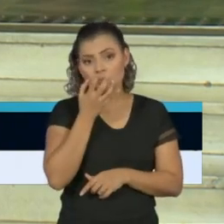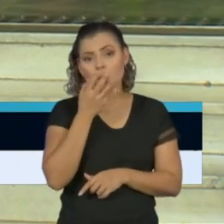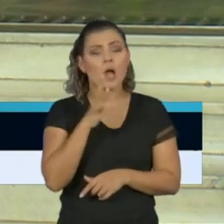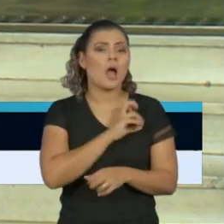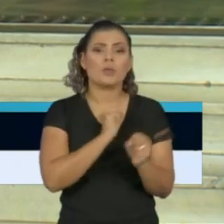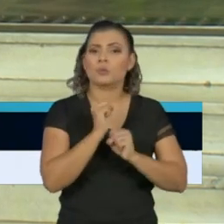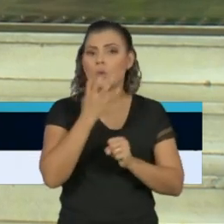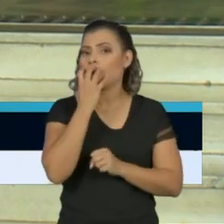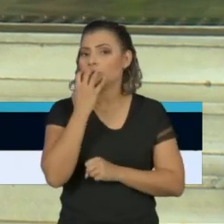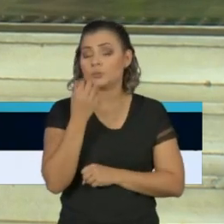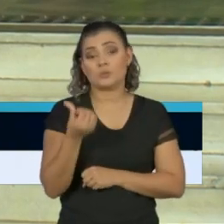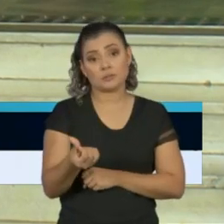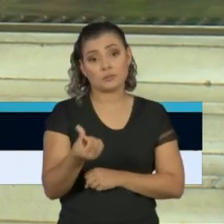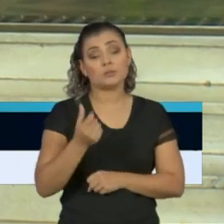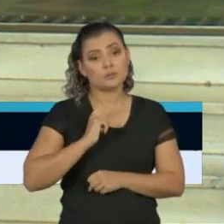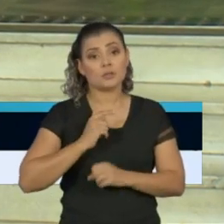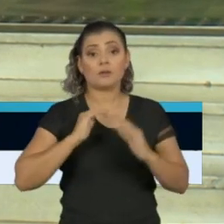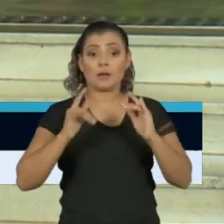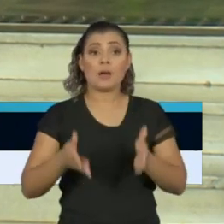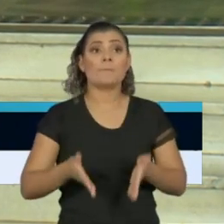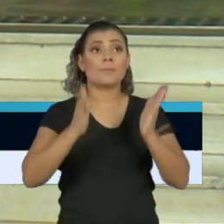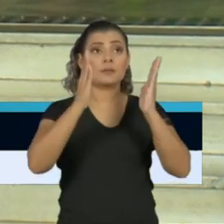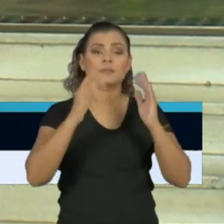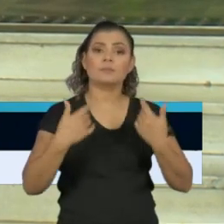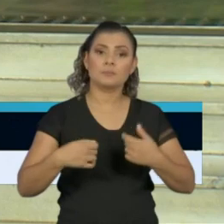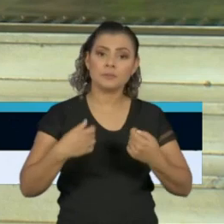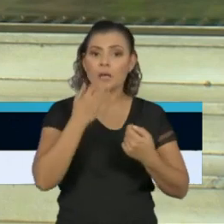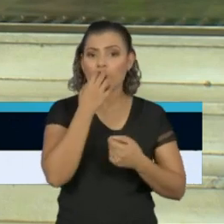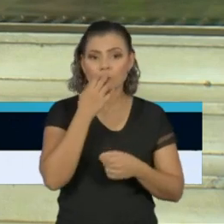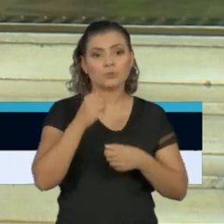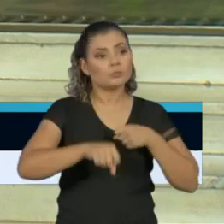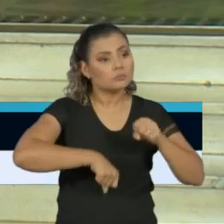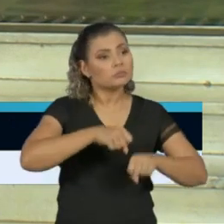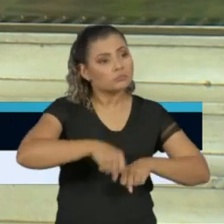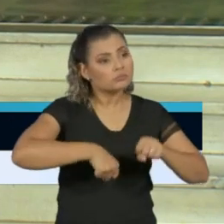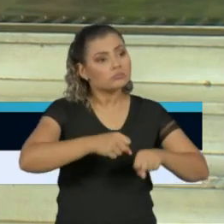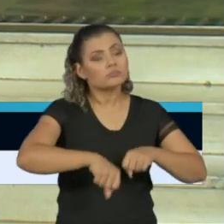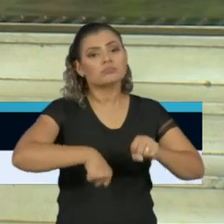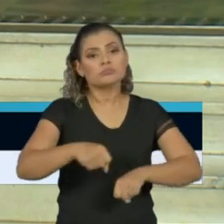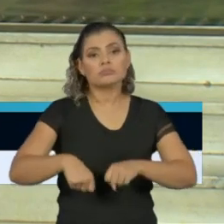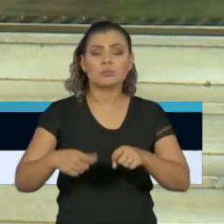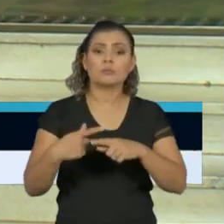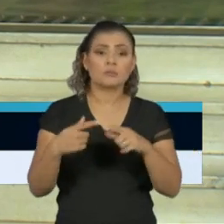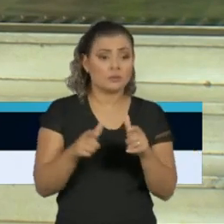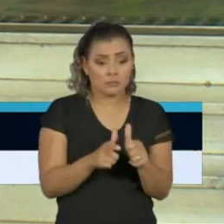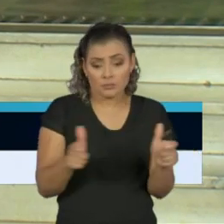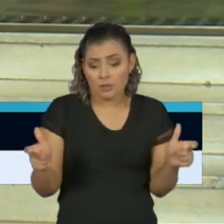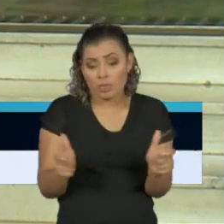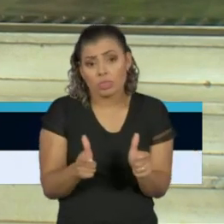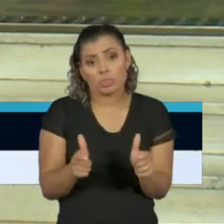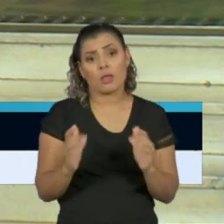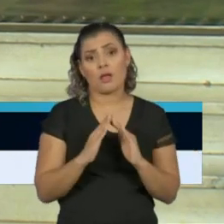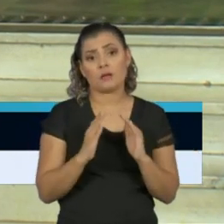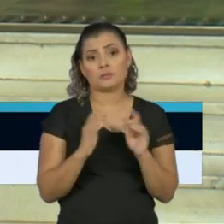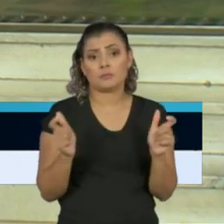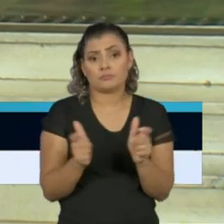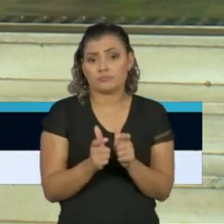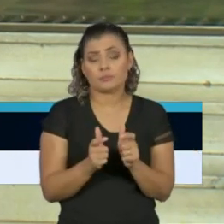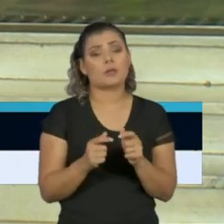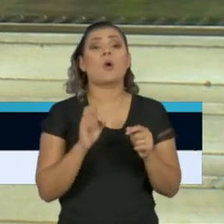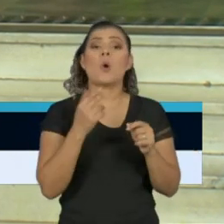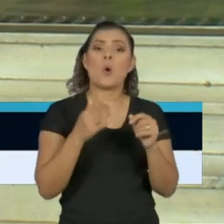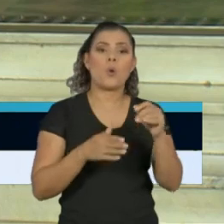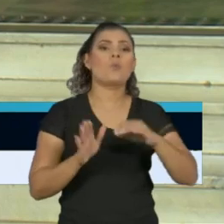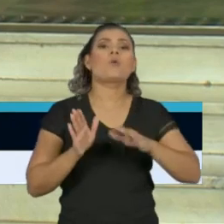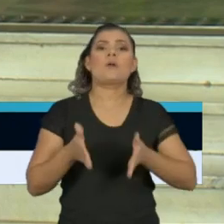cães, entendo que quem vive em apartamento tem que descer um pouco com o seu cão. Se não tiver espaço dentro do seu próprio condomínio para